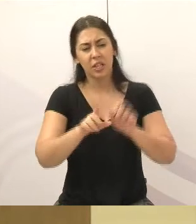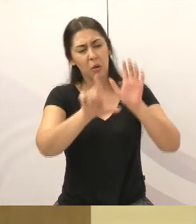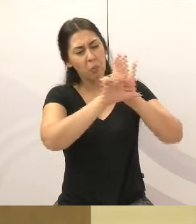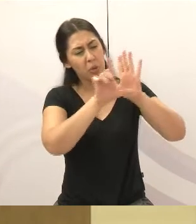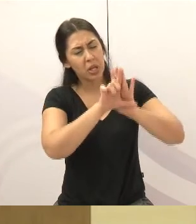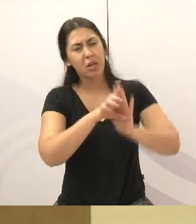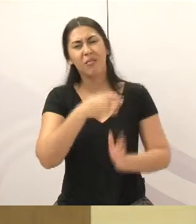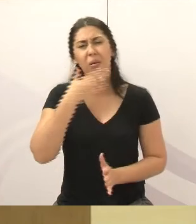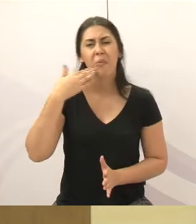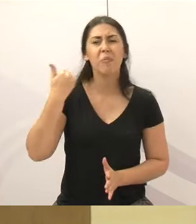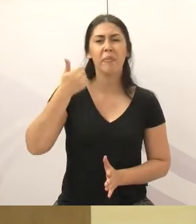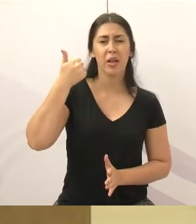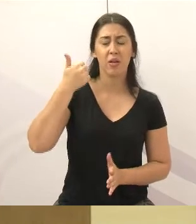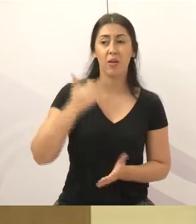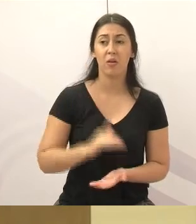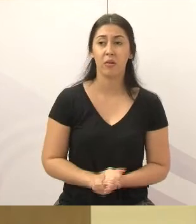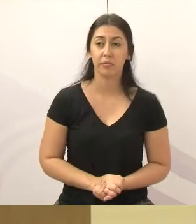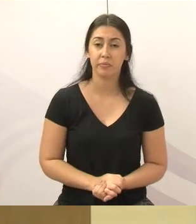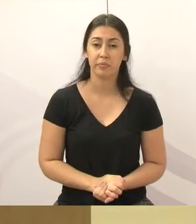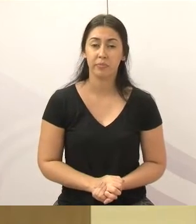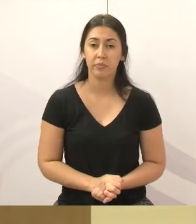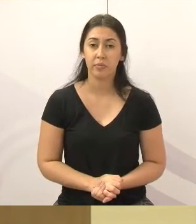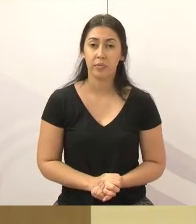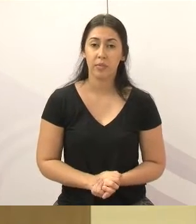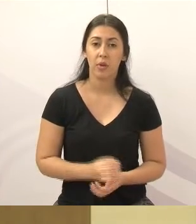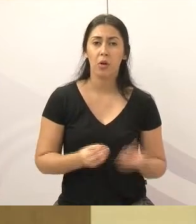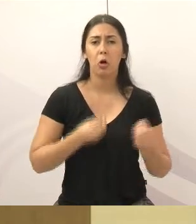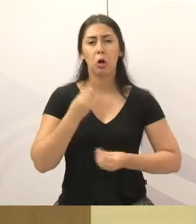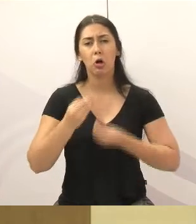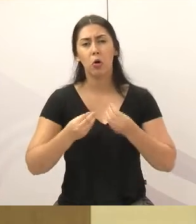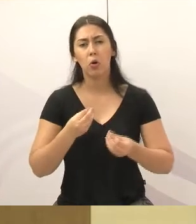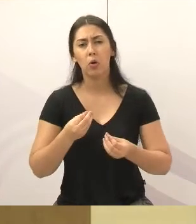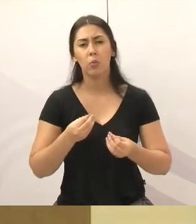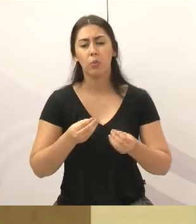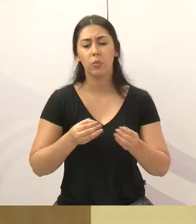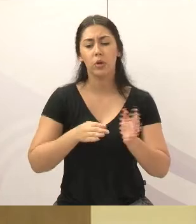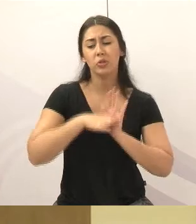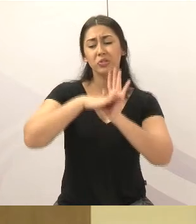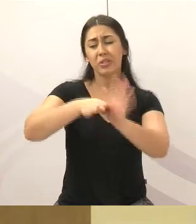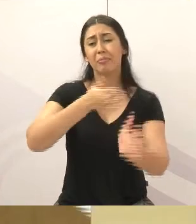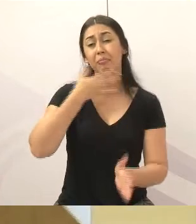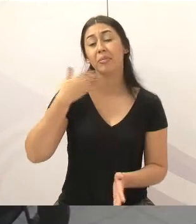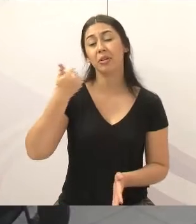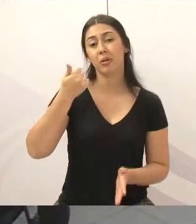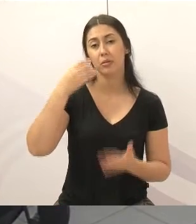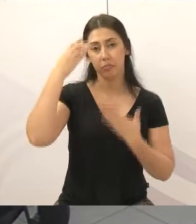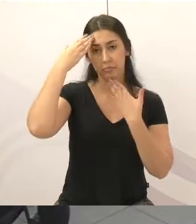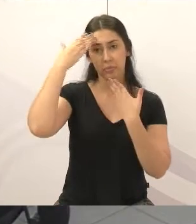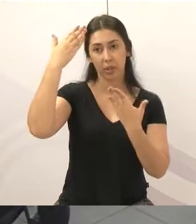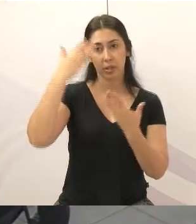atender também às outras variantes que surgiram com a crise da pandemia. Muito obrigado.